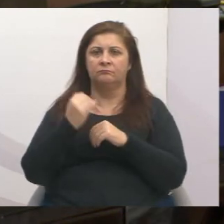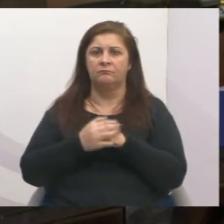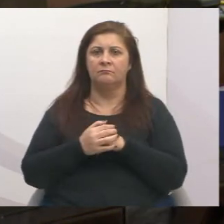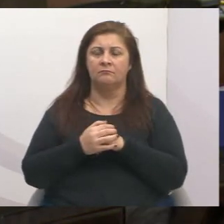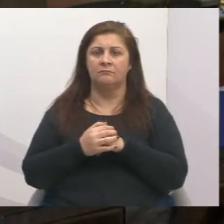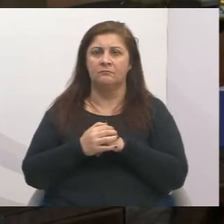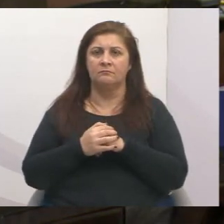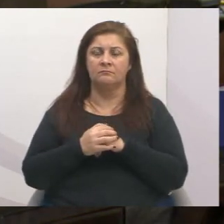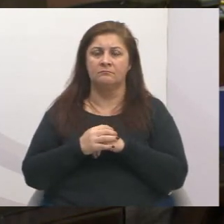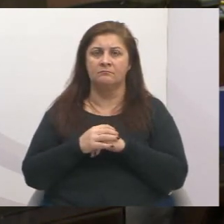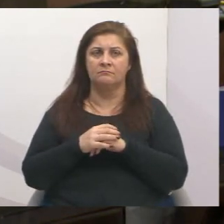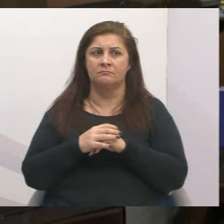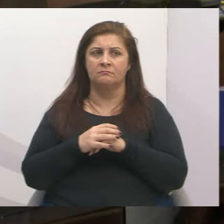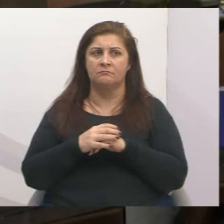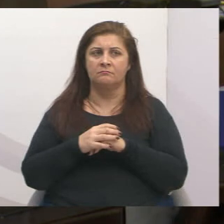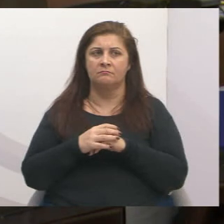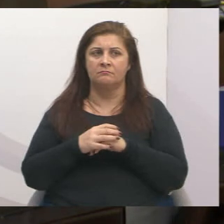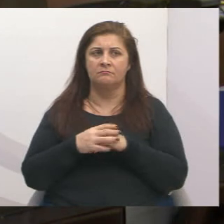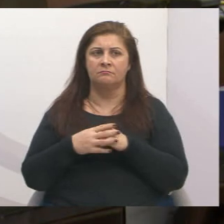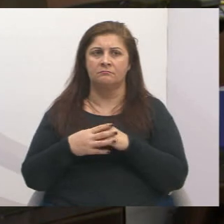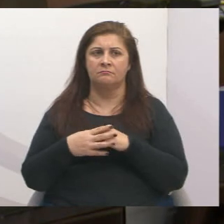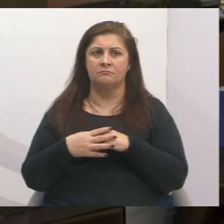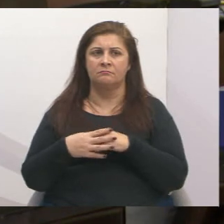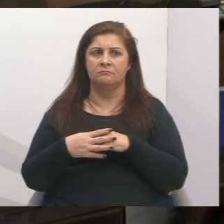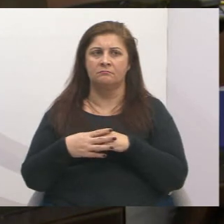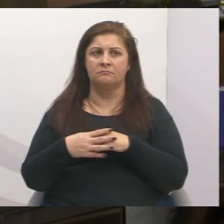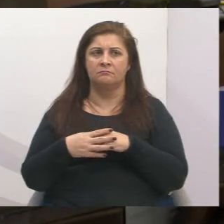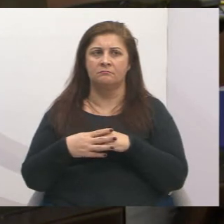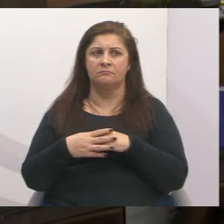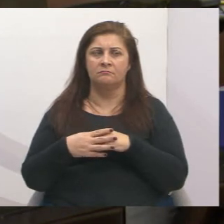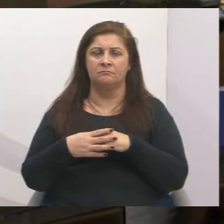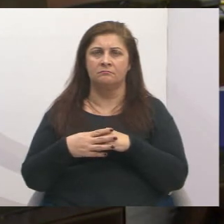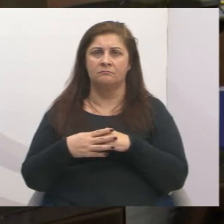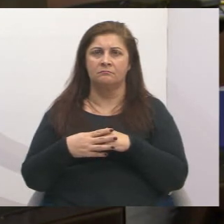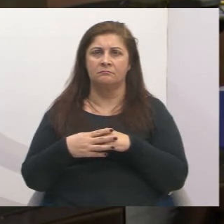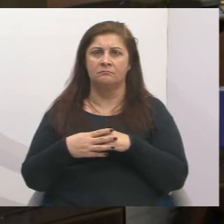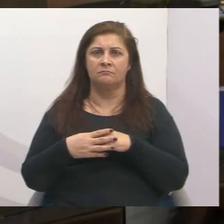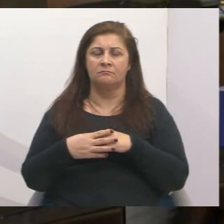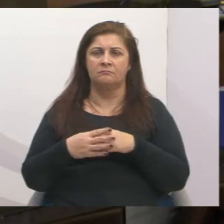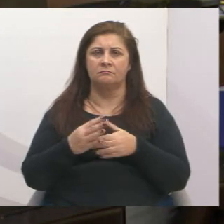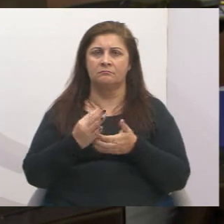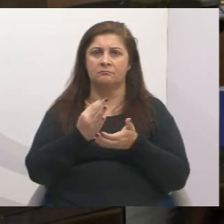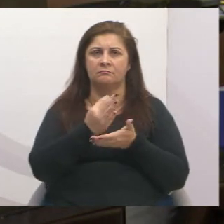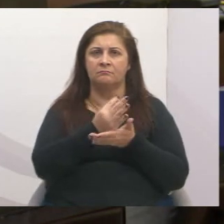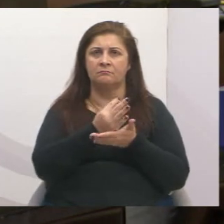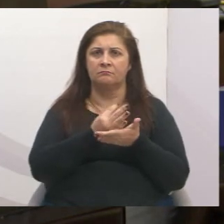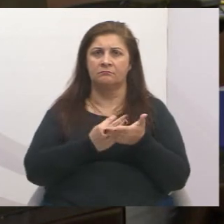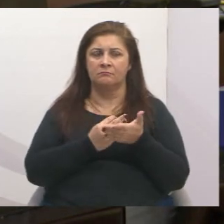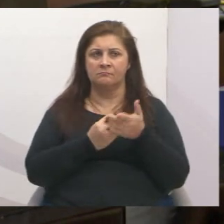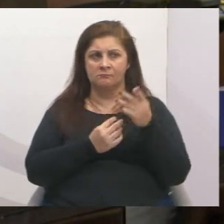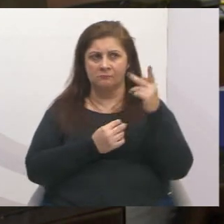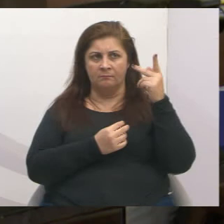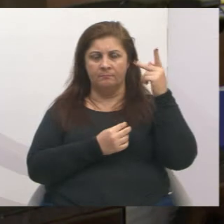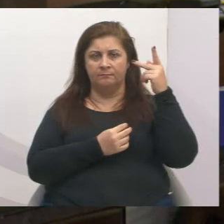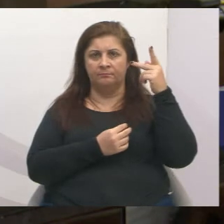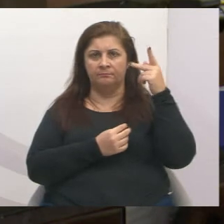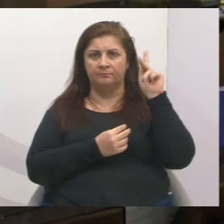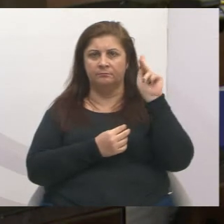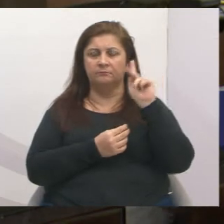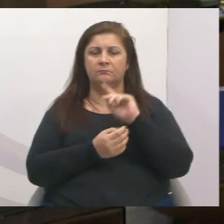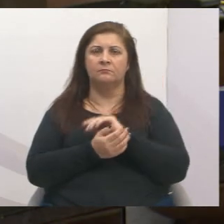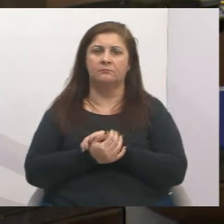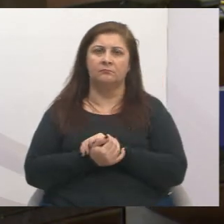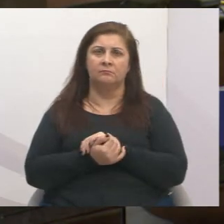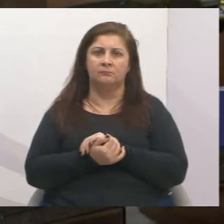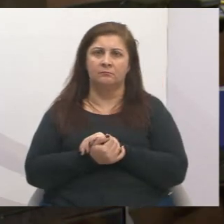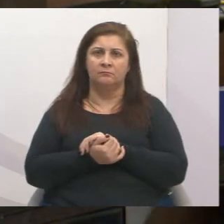importantes. E, no meu texto, sempre eu faço depois que eu assisto alguma coisa